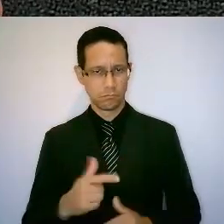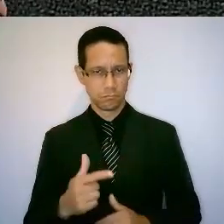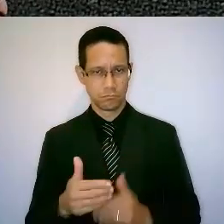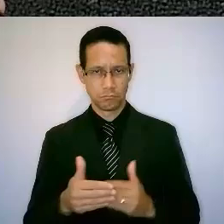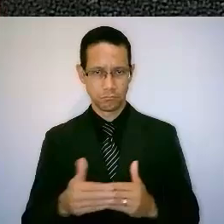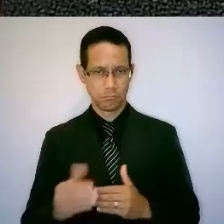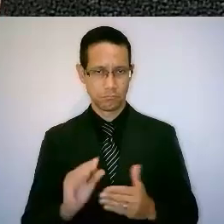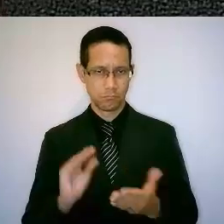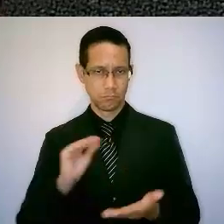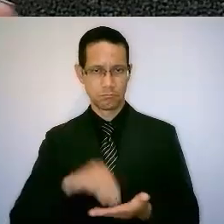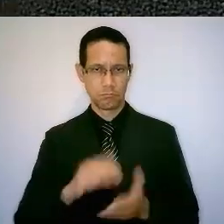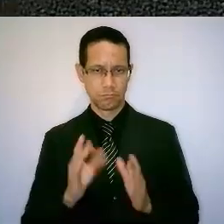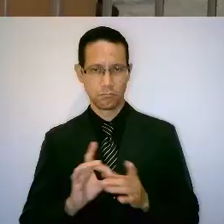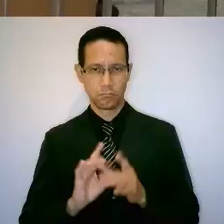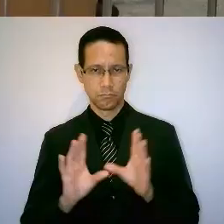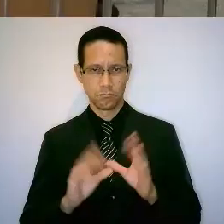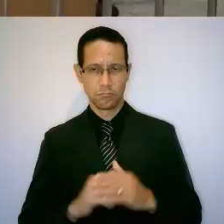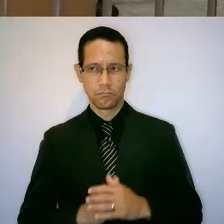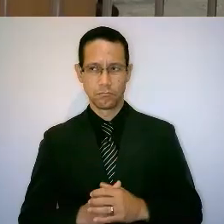disponibilizados